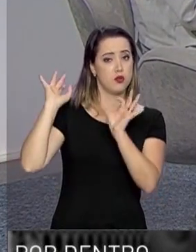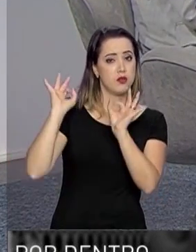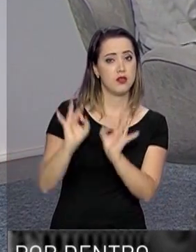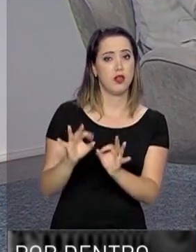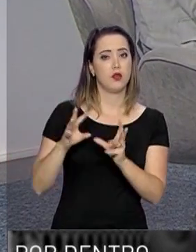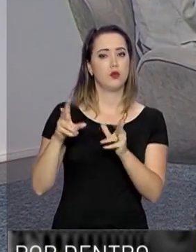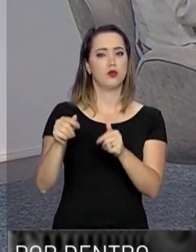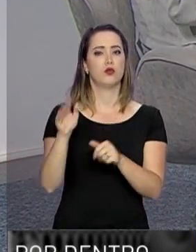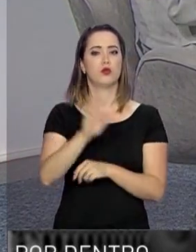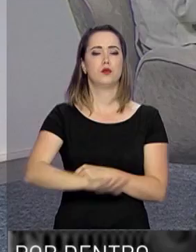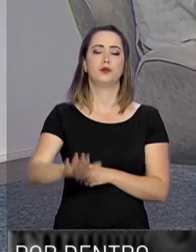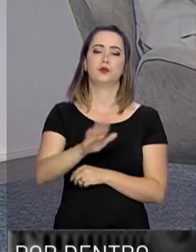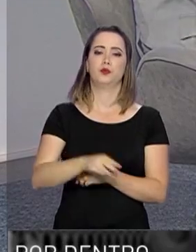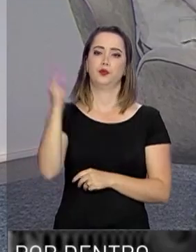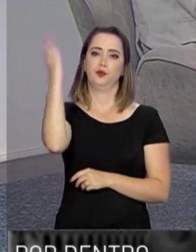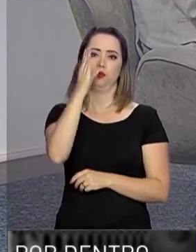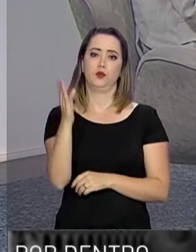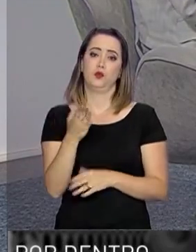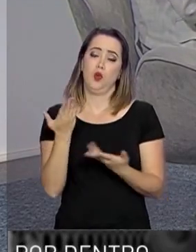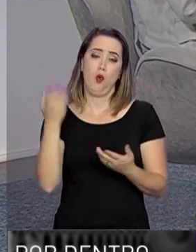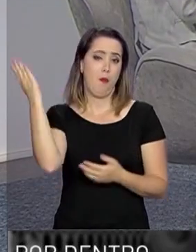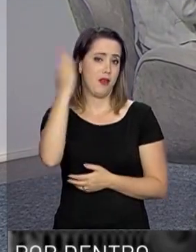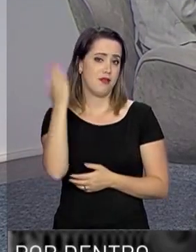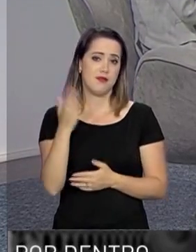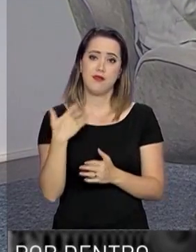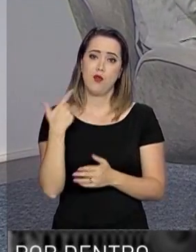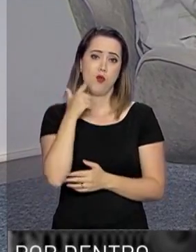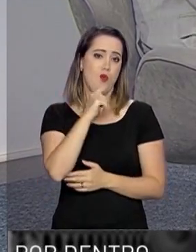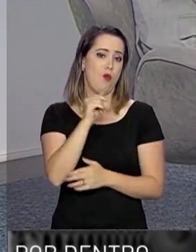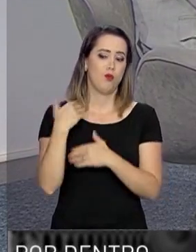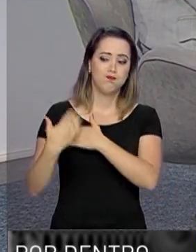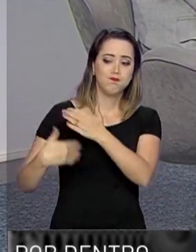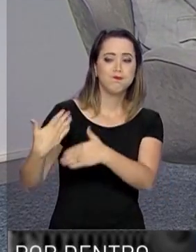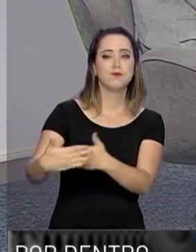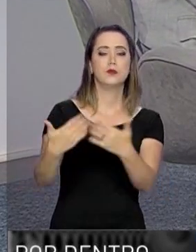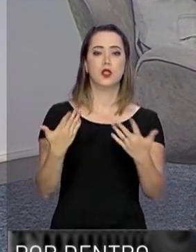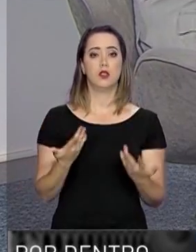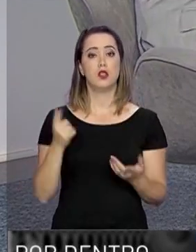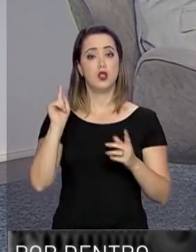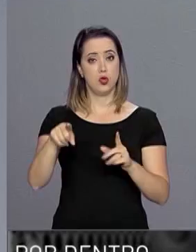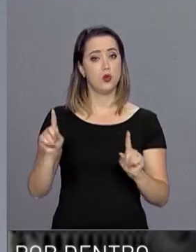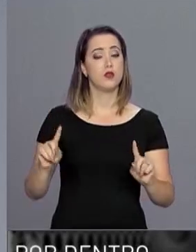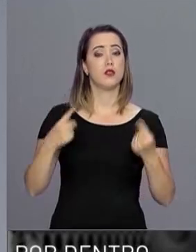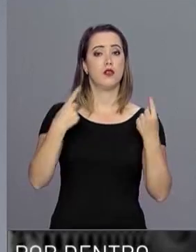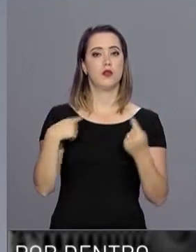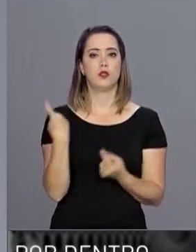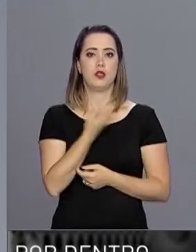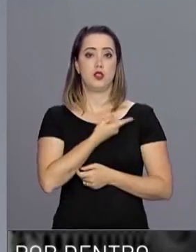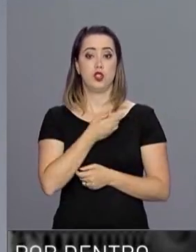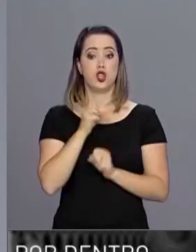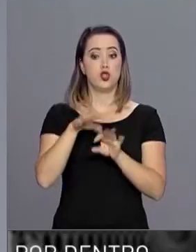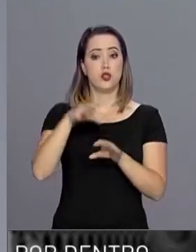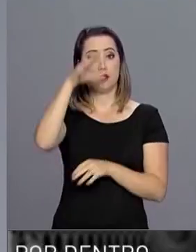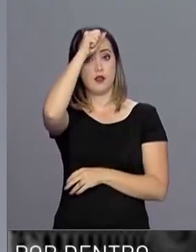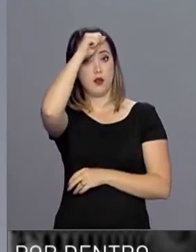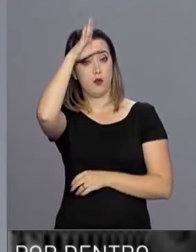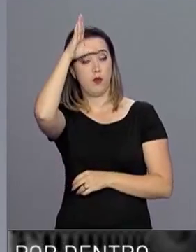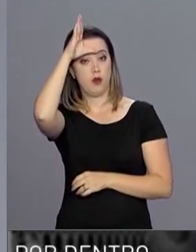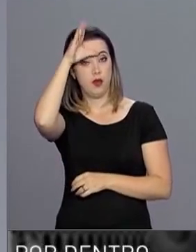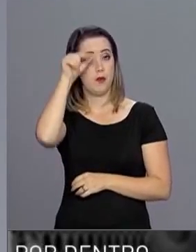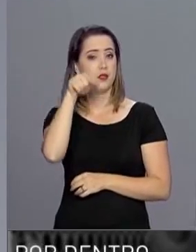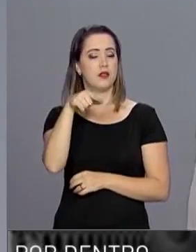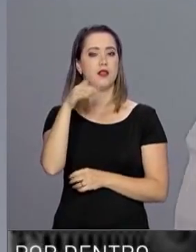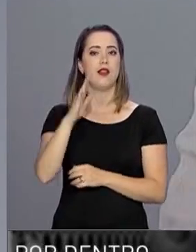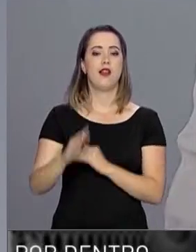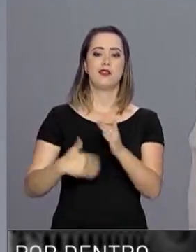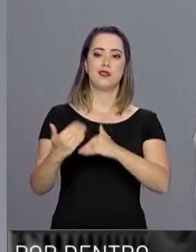crianças brasileiras, coisa que o Brasil não tem feito ao longo dos anos. E o grande desafio é... Se a gente alfabetiza, as crianças não